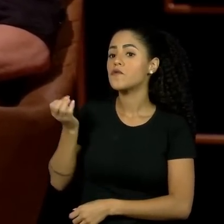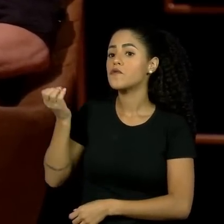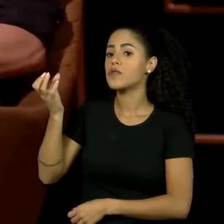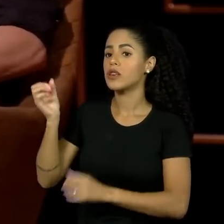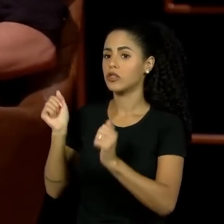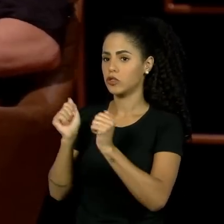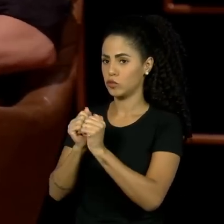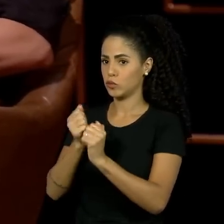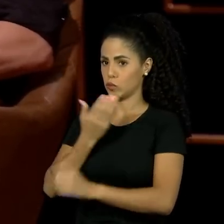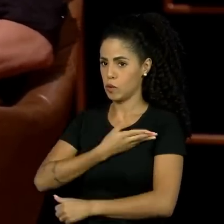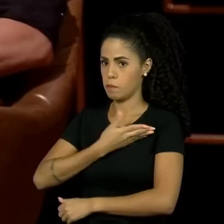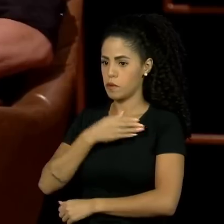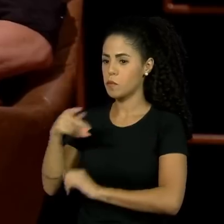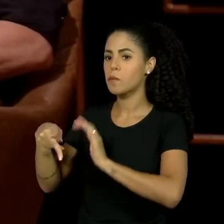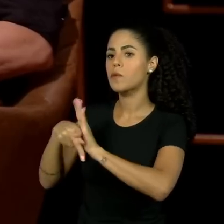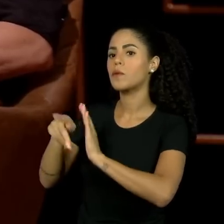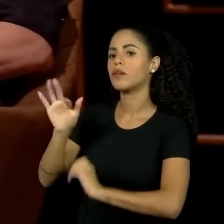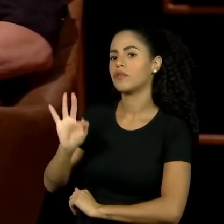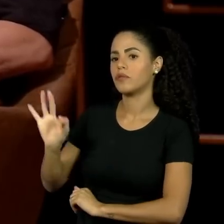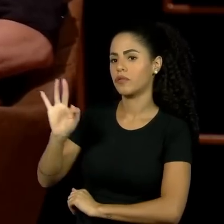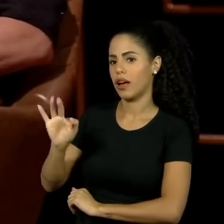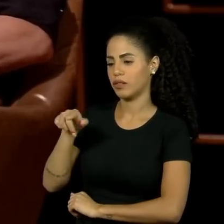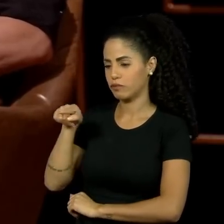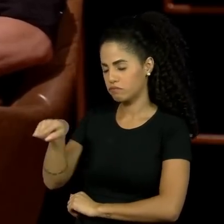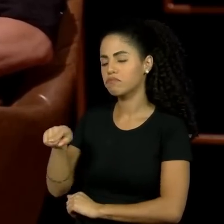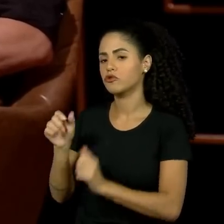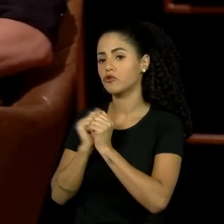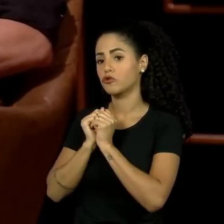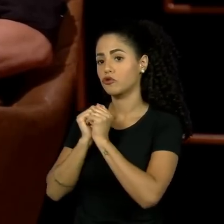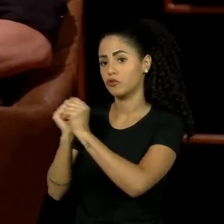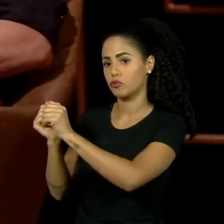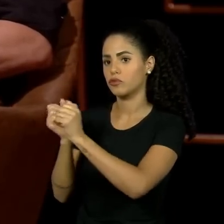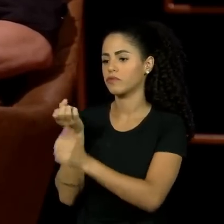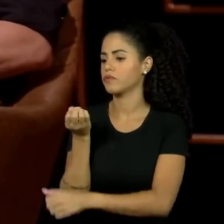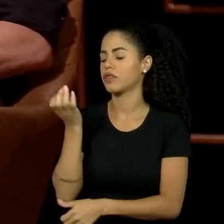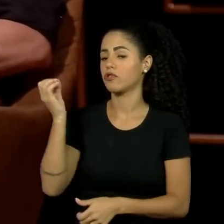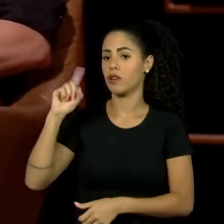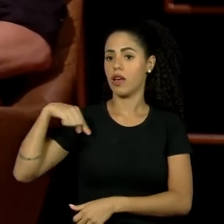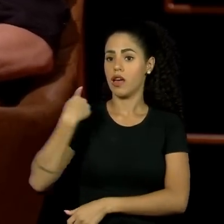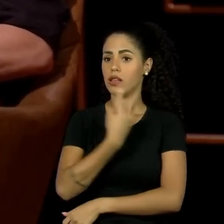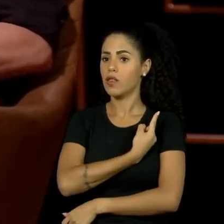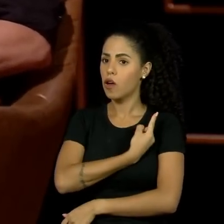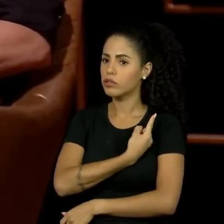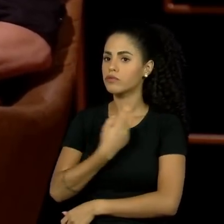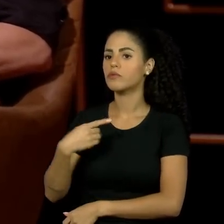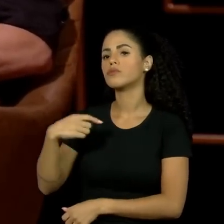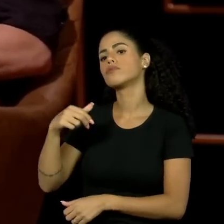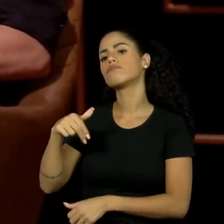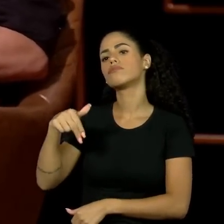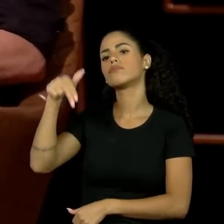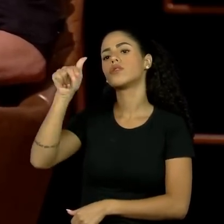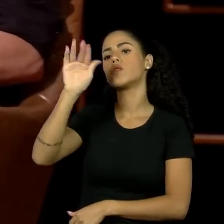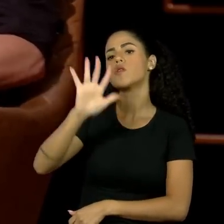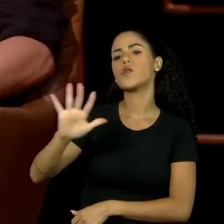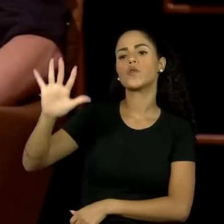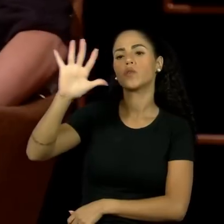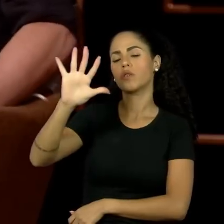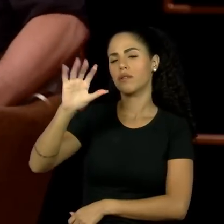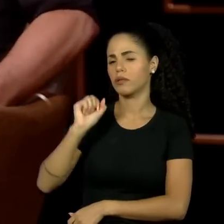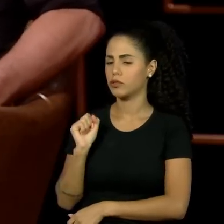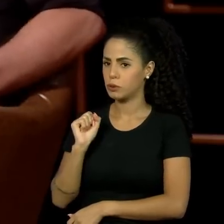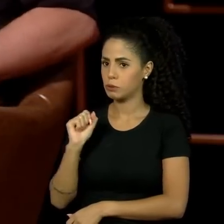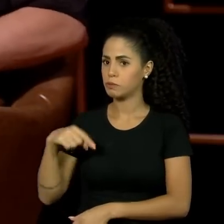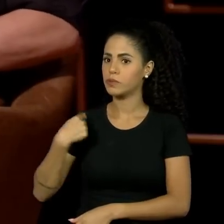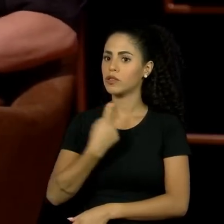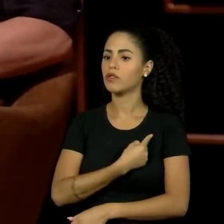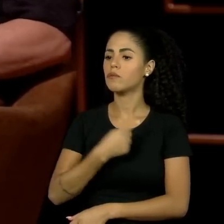lá da faculdade, o Fabrício. Nós fomos viajar para o Nordeste e acabamos caindo